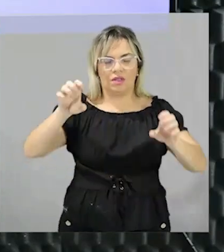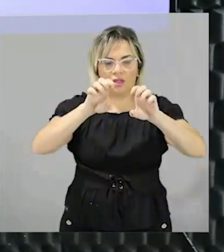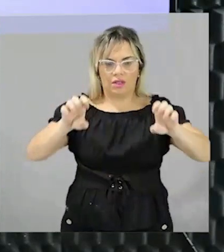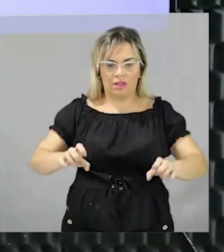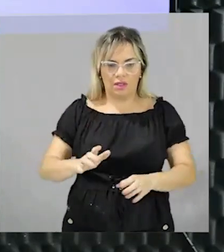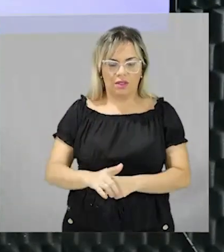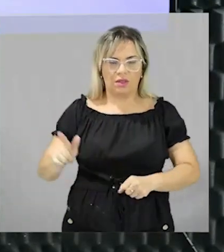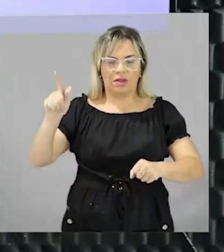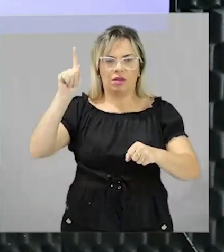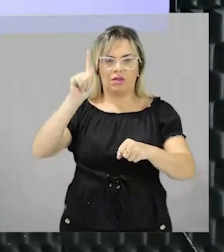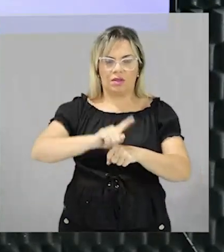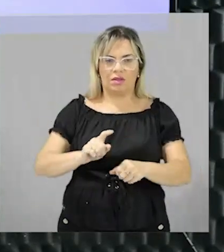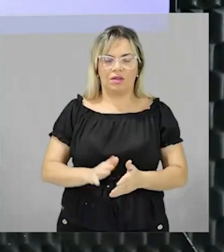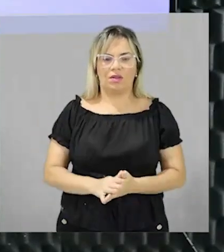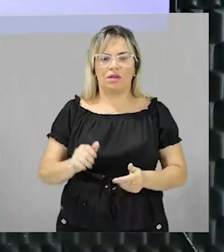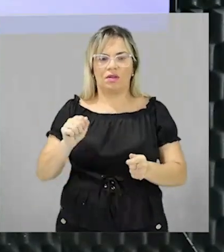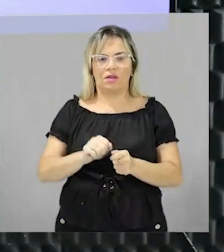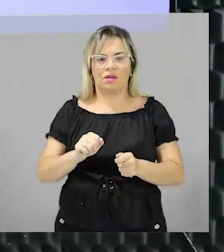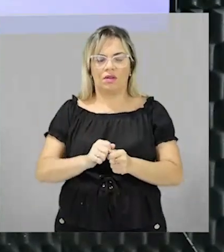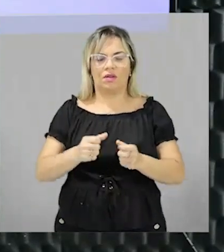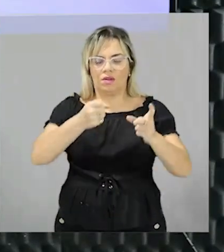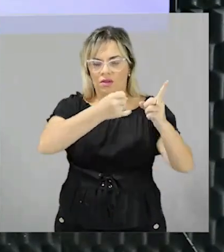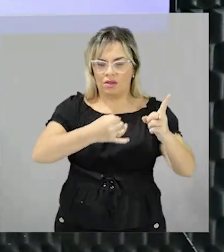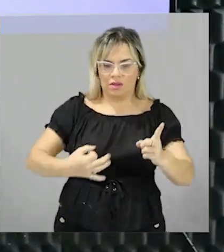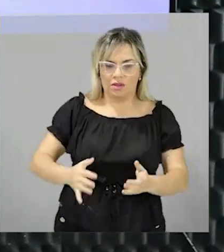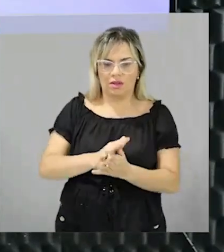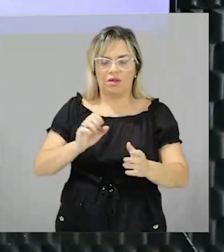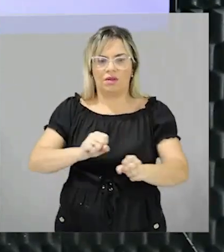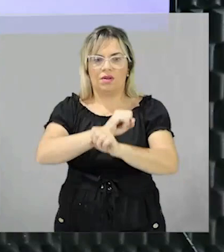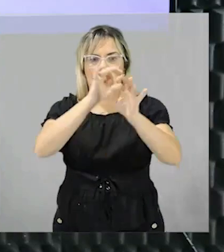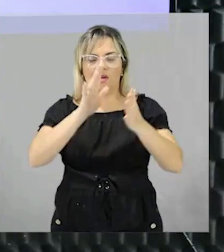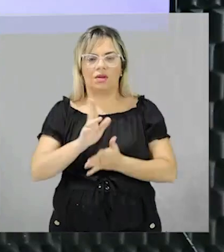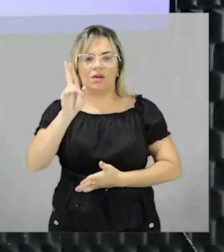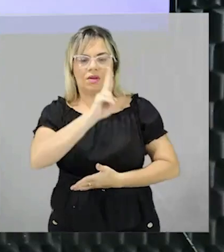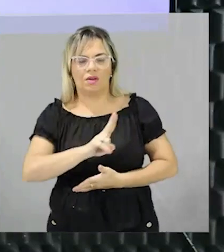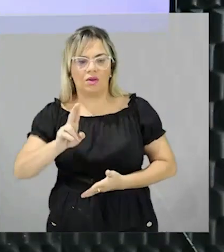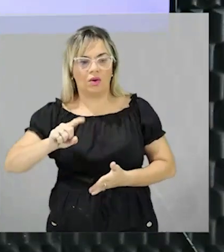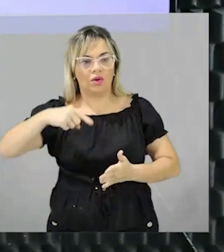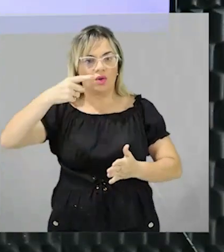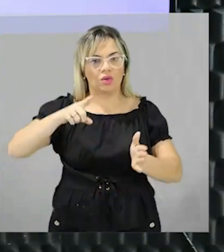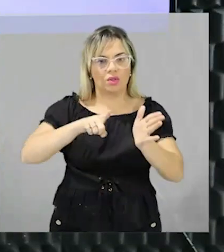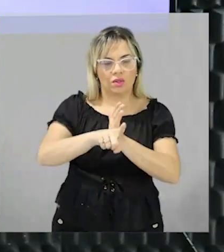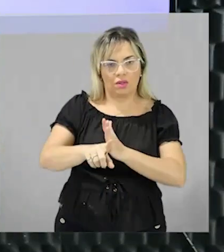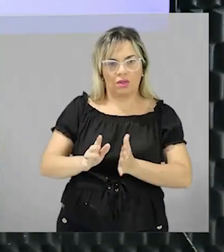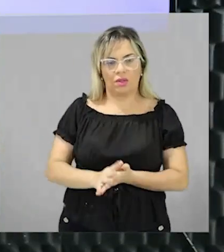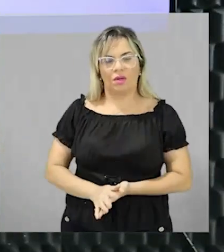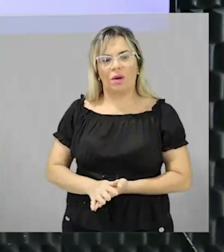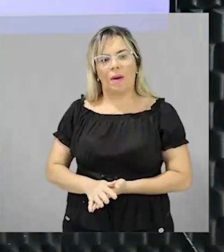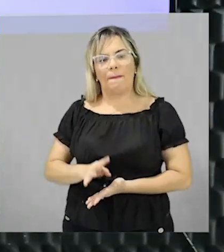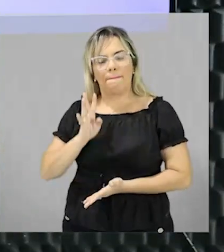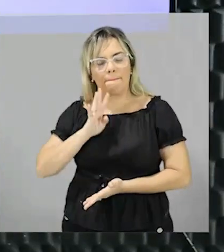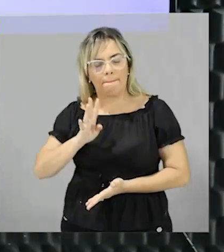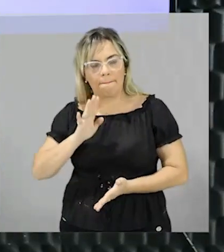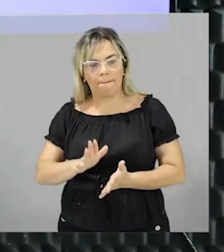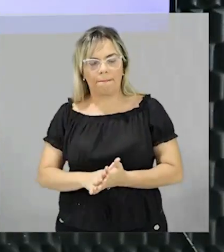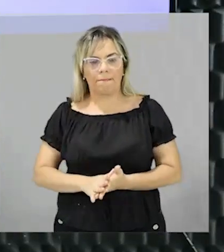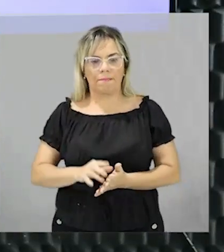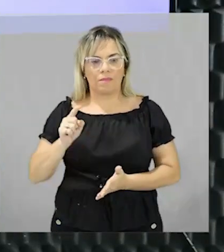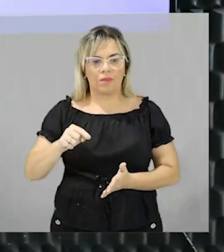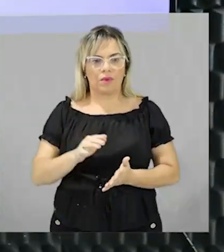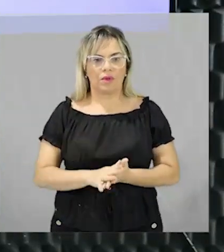Te fiz aqui até uma descrição bem clara, porque a gente vai utilizar esse raciocínio também para as outras questões. Beleza? Então,